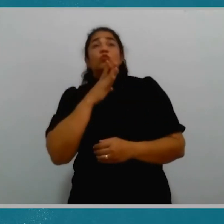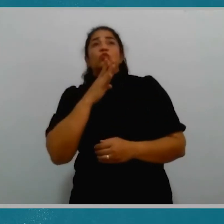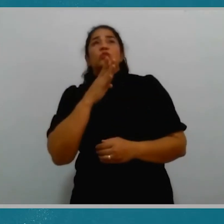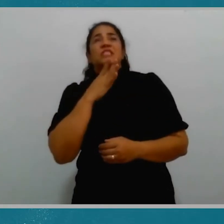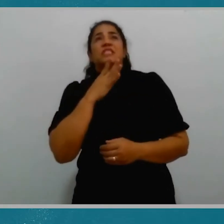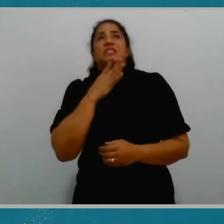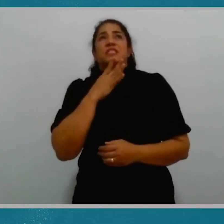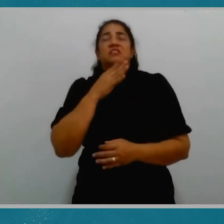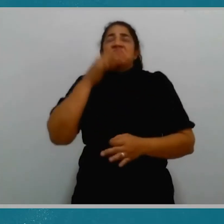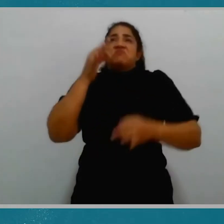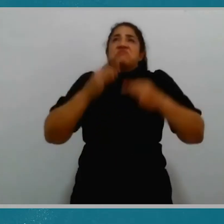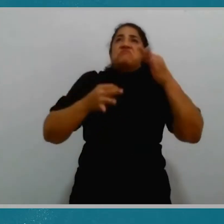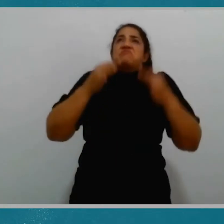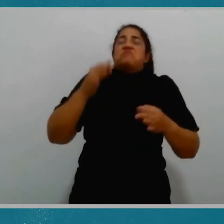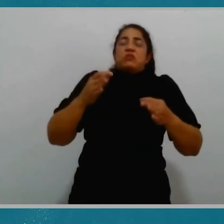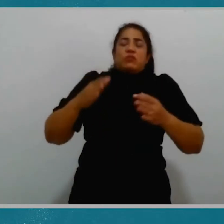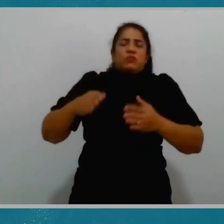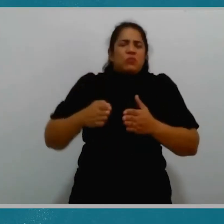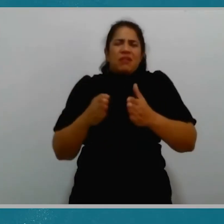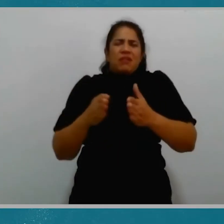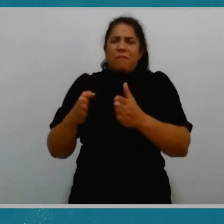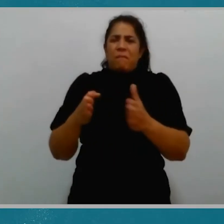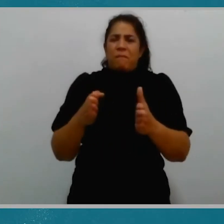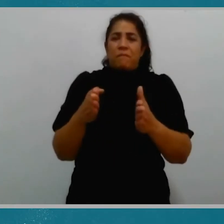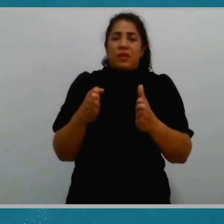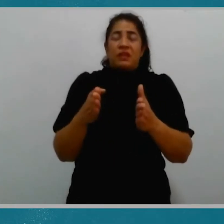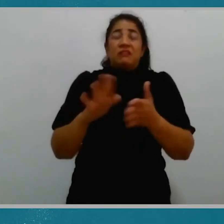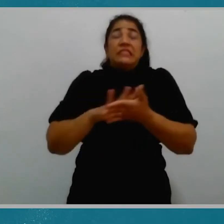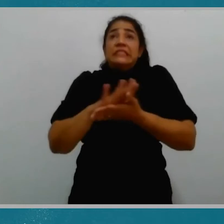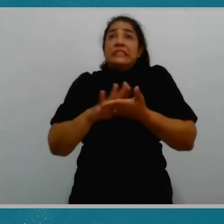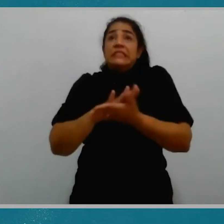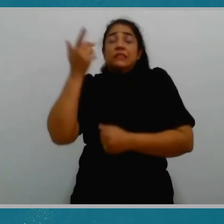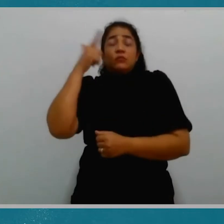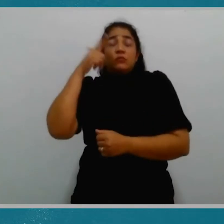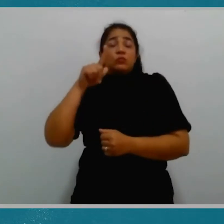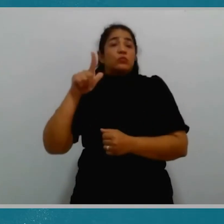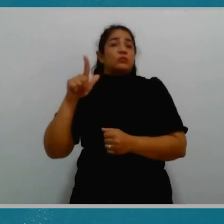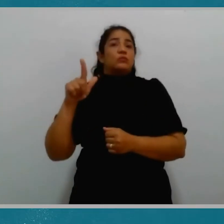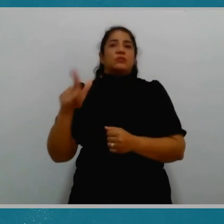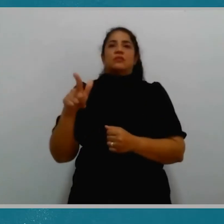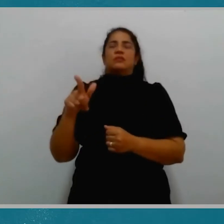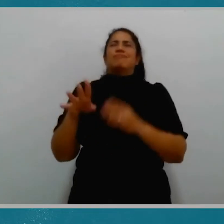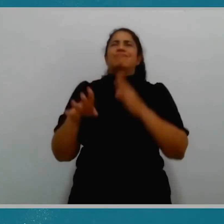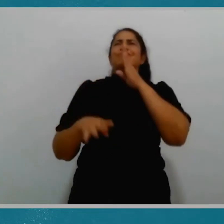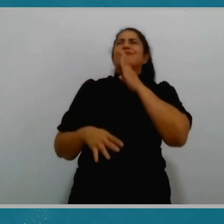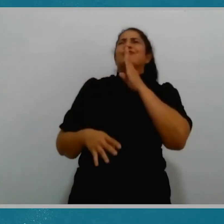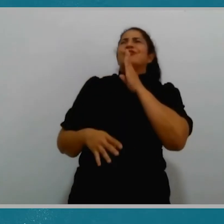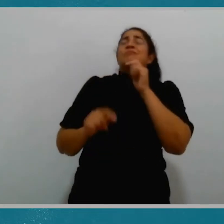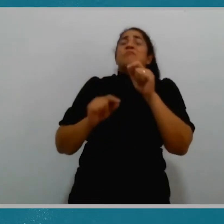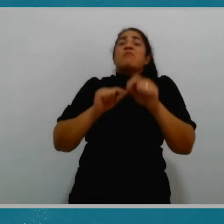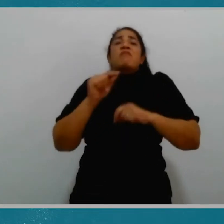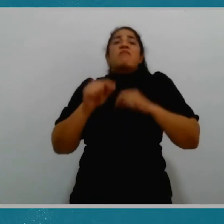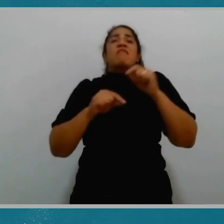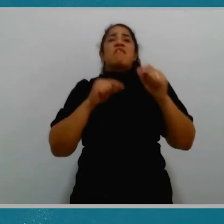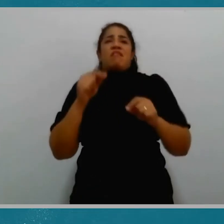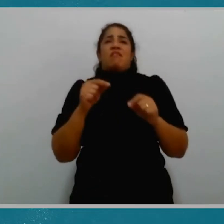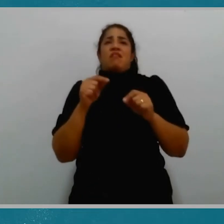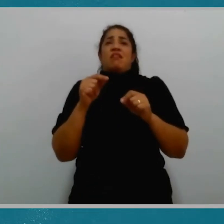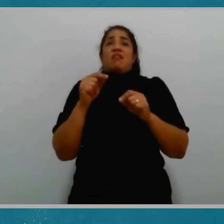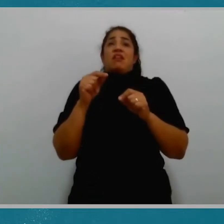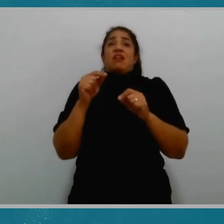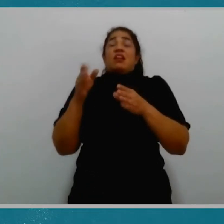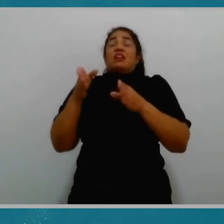caminhos. Quem, pois, conheceu a mente do Senhor? Quem foi o seu conselheiro? Ou